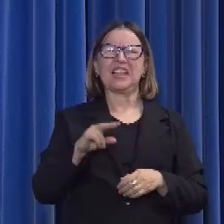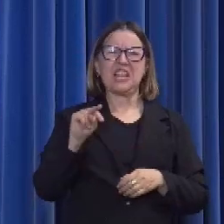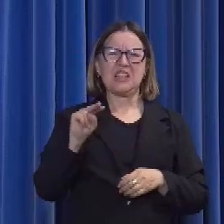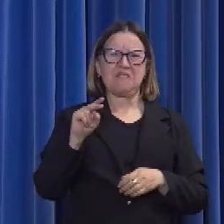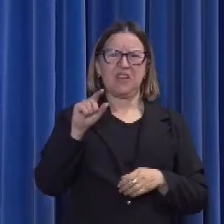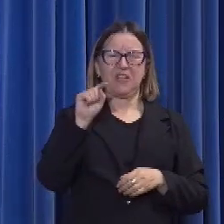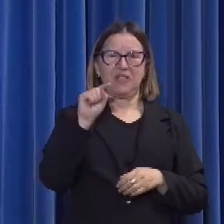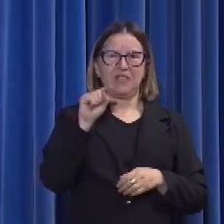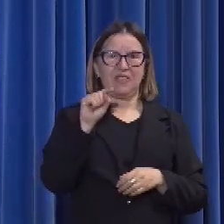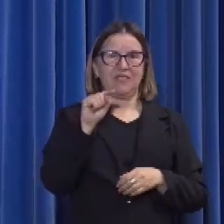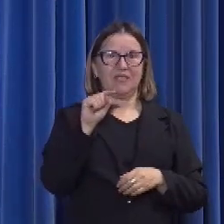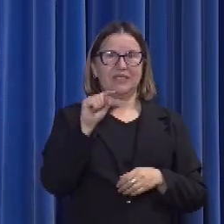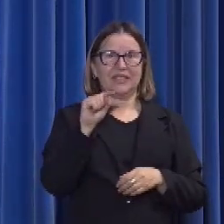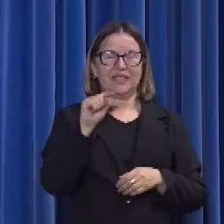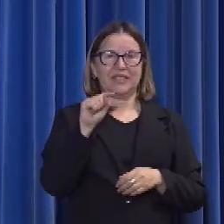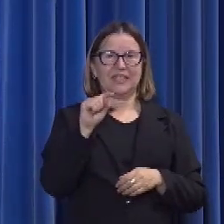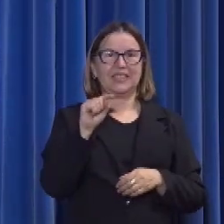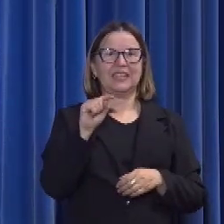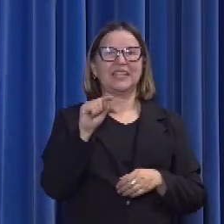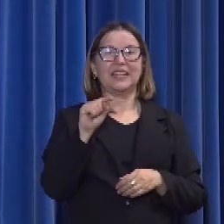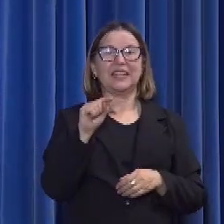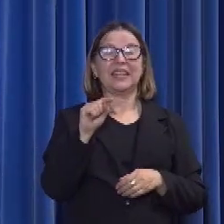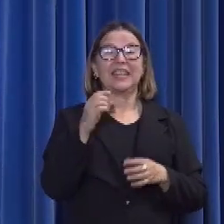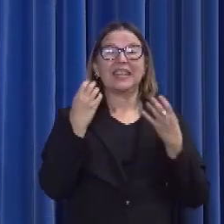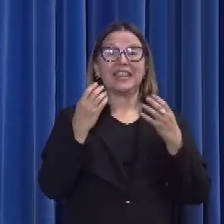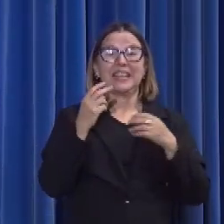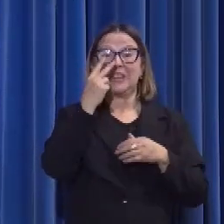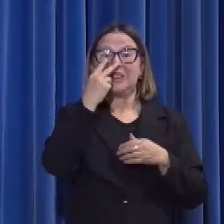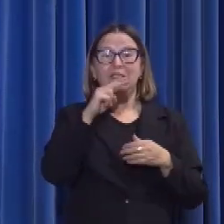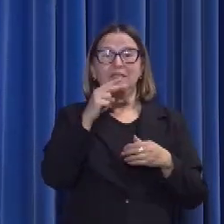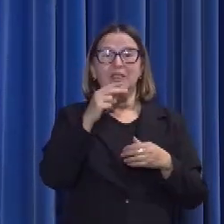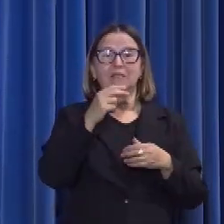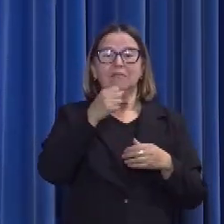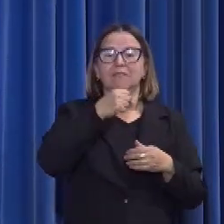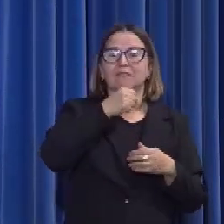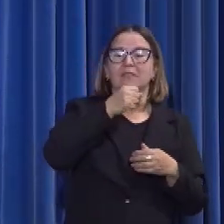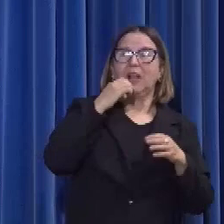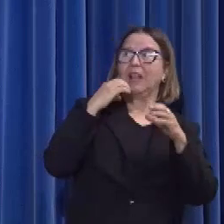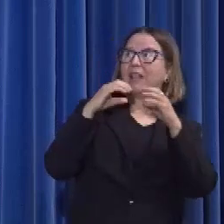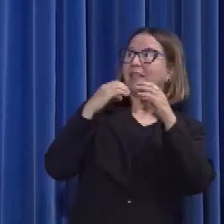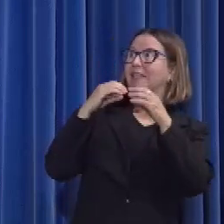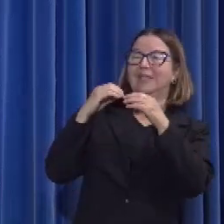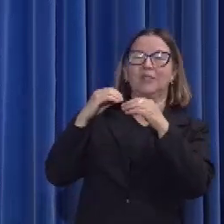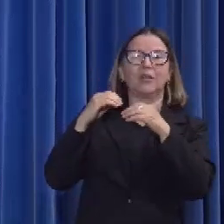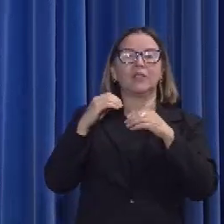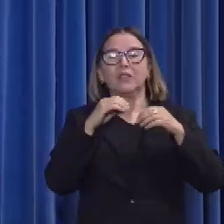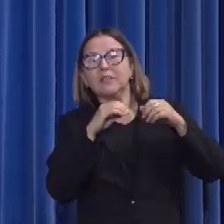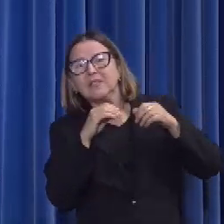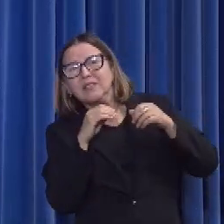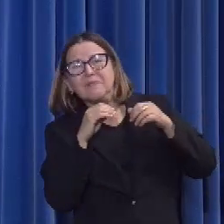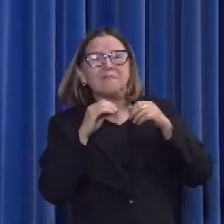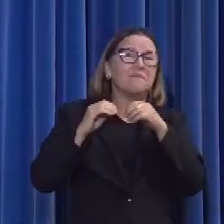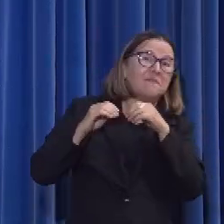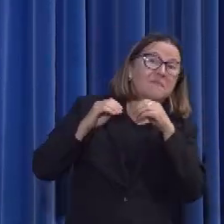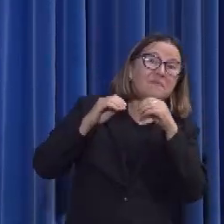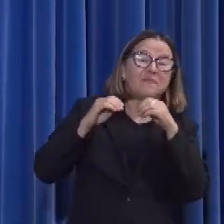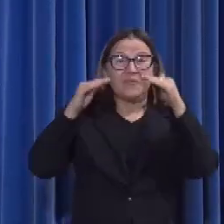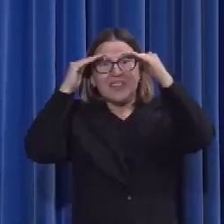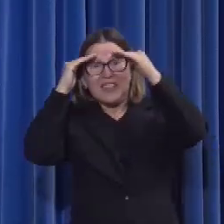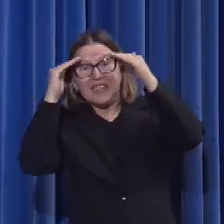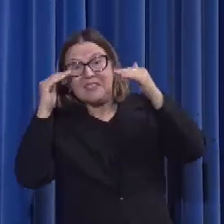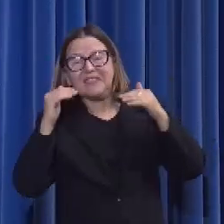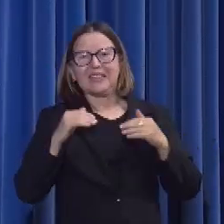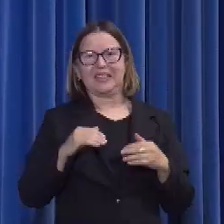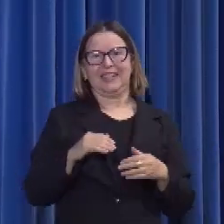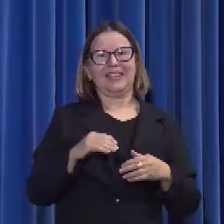e de repente você começa a esticar para tentar enxergar. A criação assim, ela está como nós também